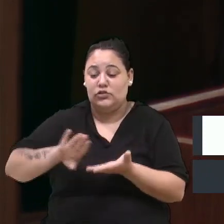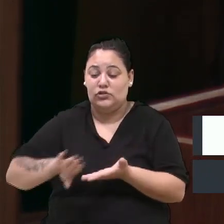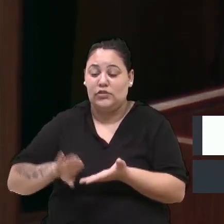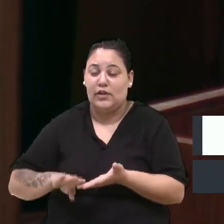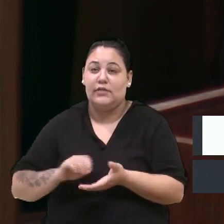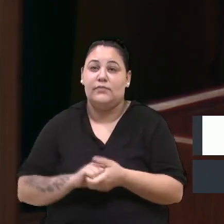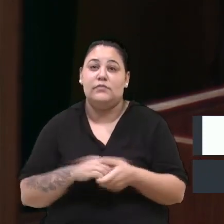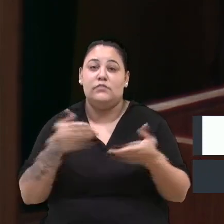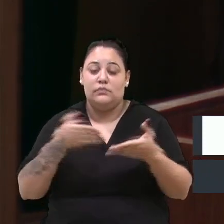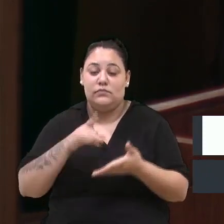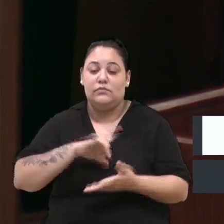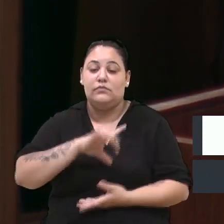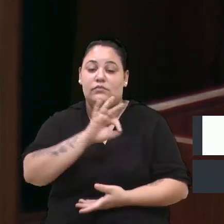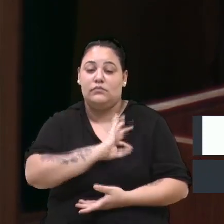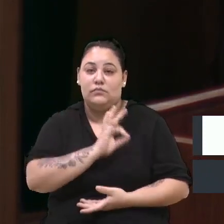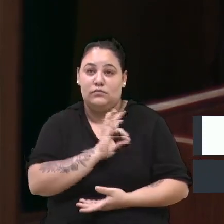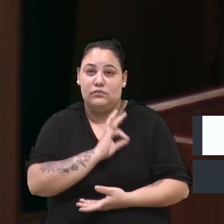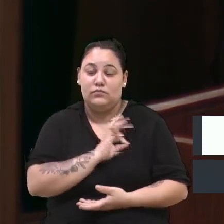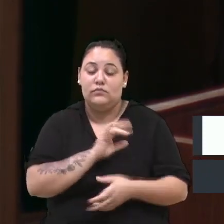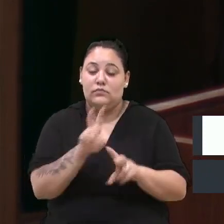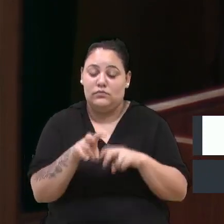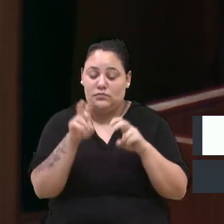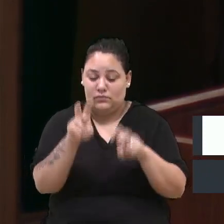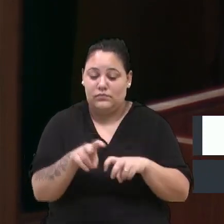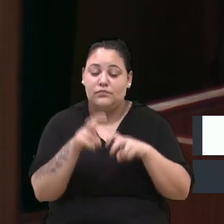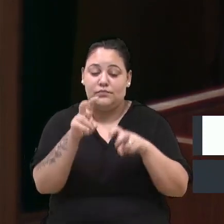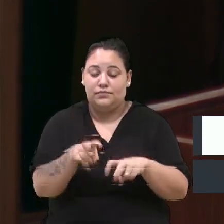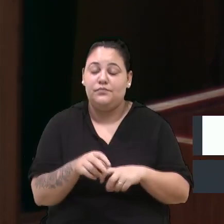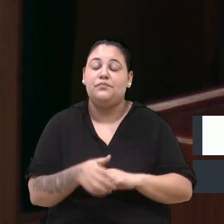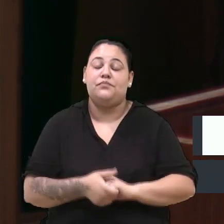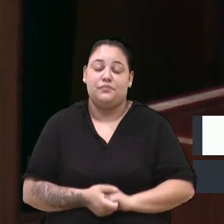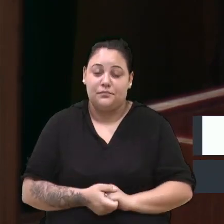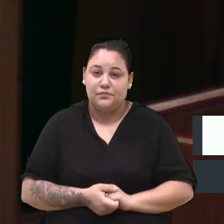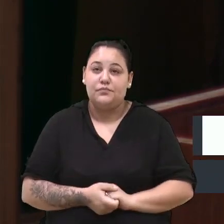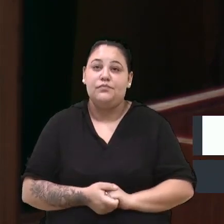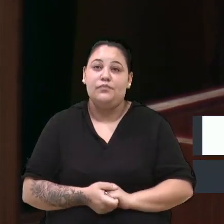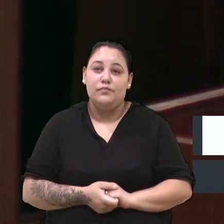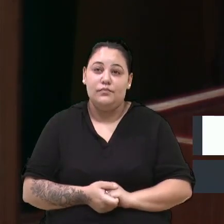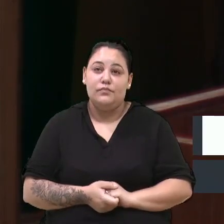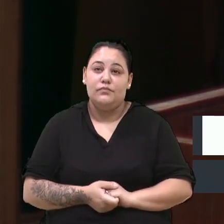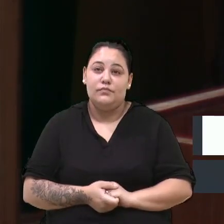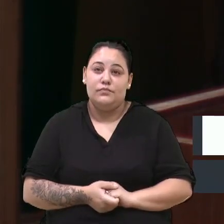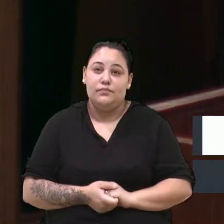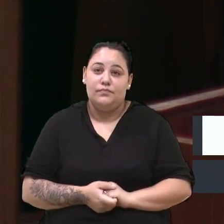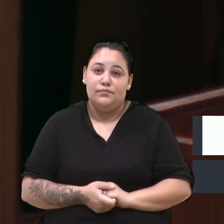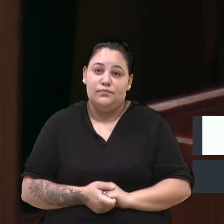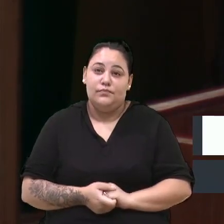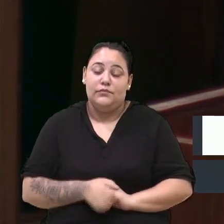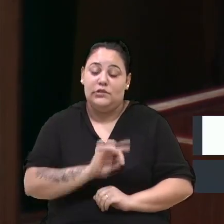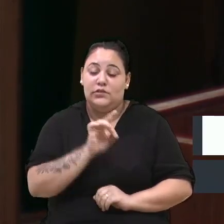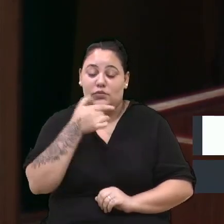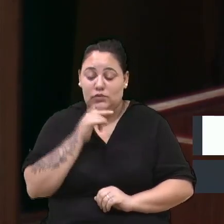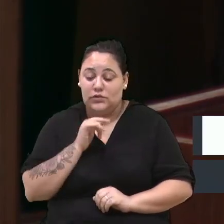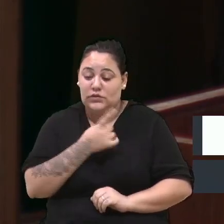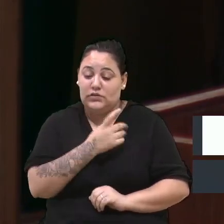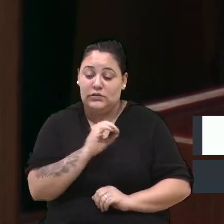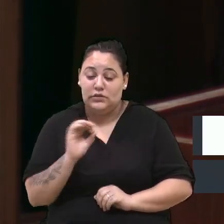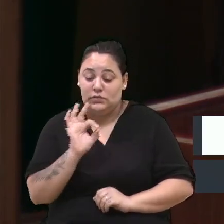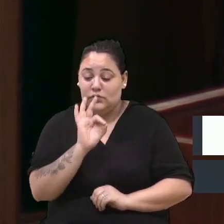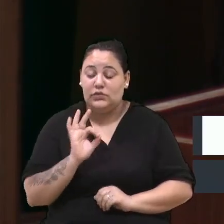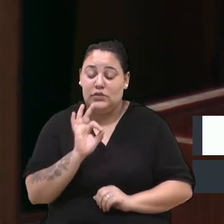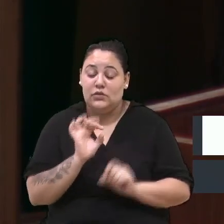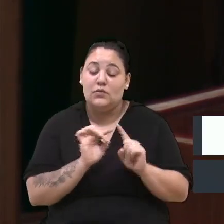ter o policiamento rural nos distritos do interior. Então, não consegui 100%, mas